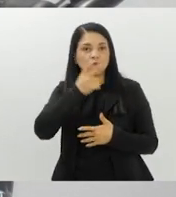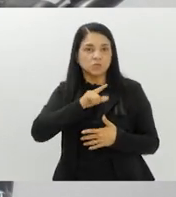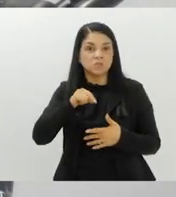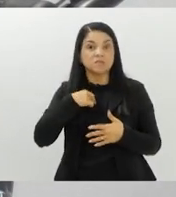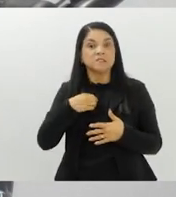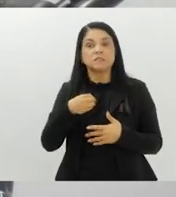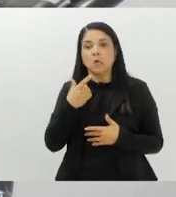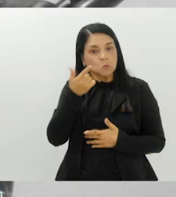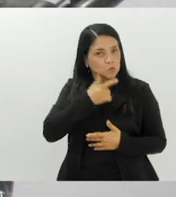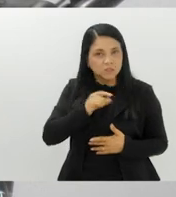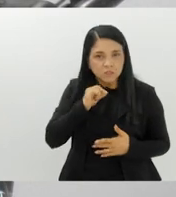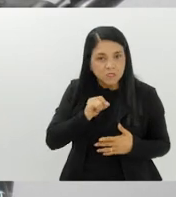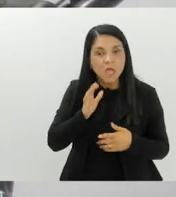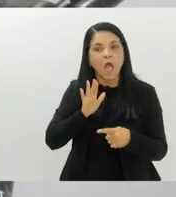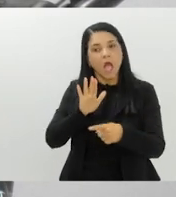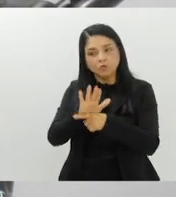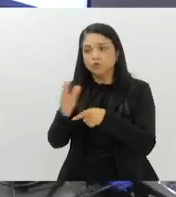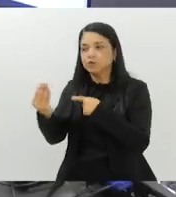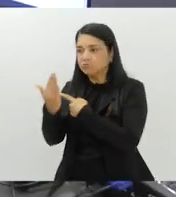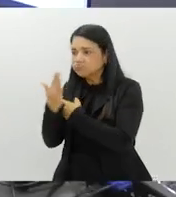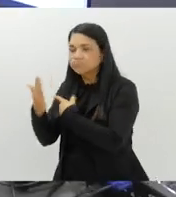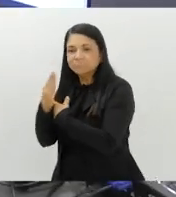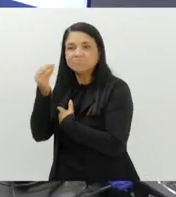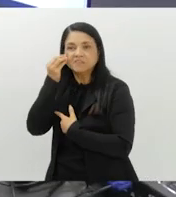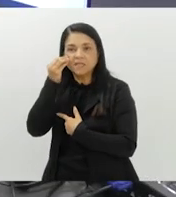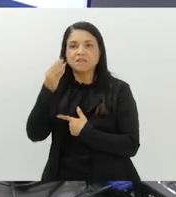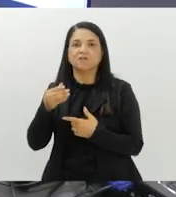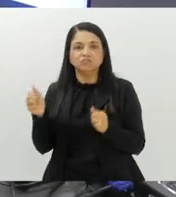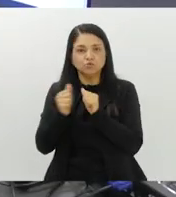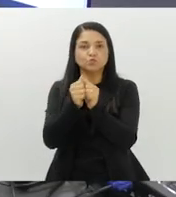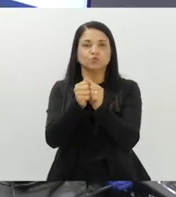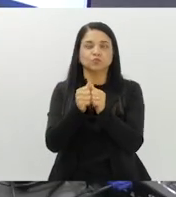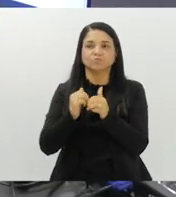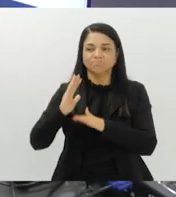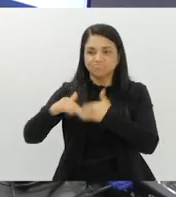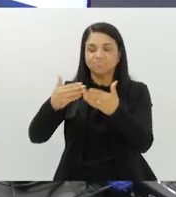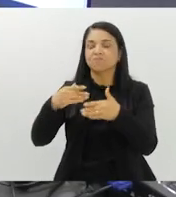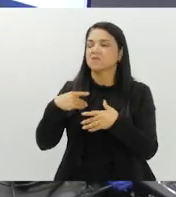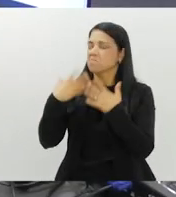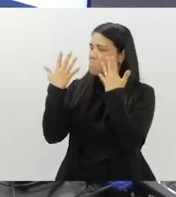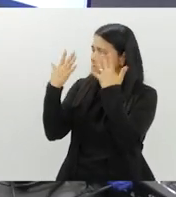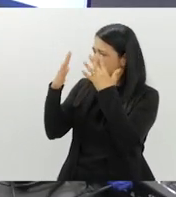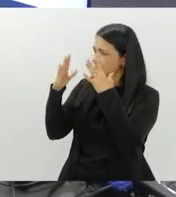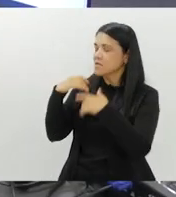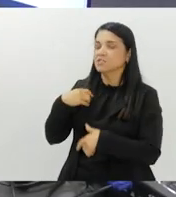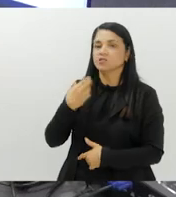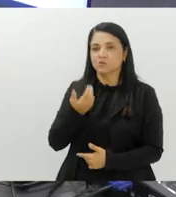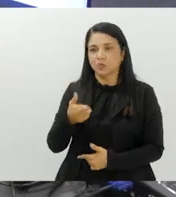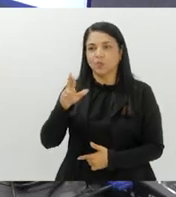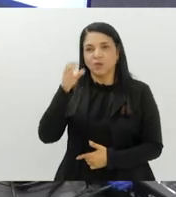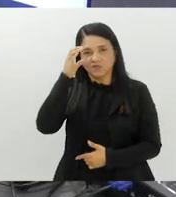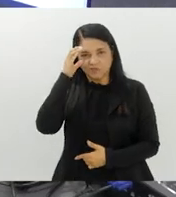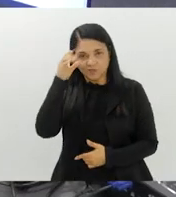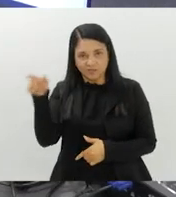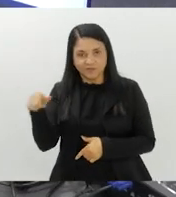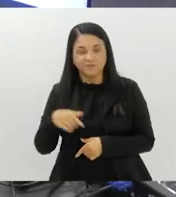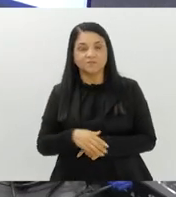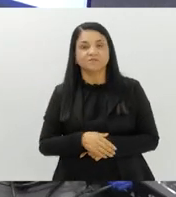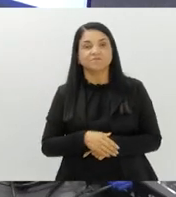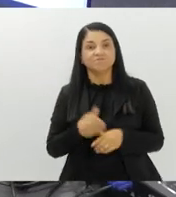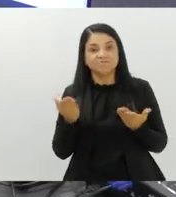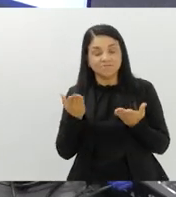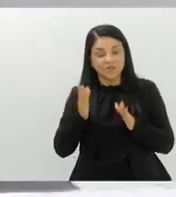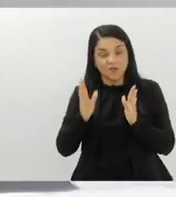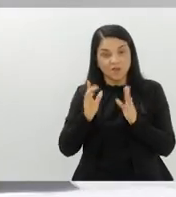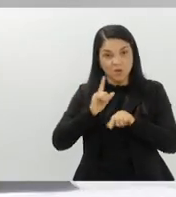gente tenta ajuda e vai fazer junto. Beleza. Tá, beleza. Parabéns, doutor Cristiano. Deixa eu dizer, pessoal, a gente está com o